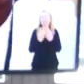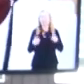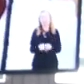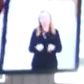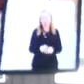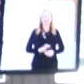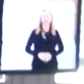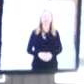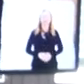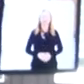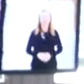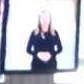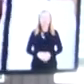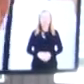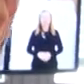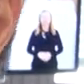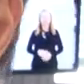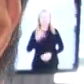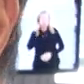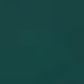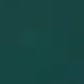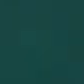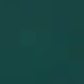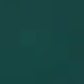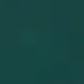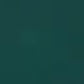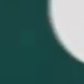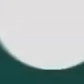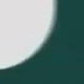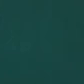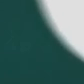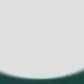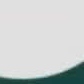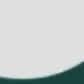de outras questões e mesmo assim vamos estar com o cinto apertado